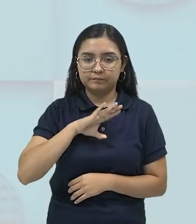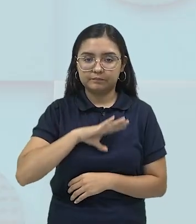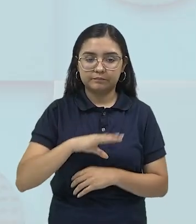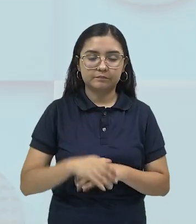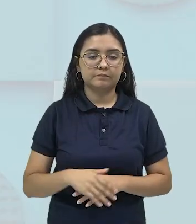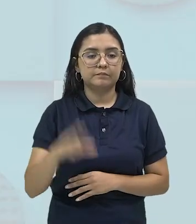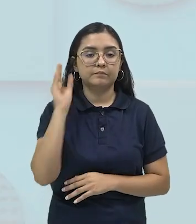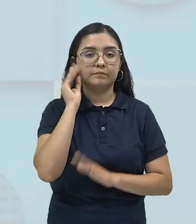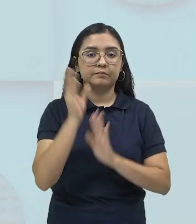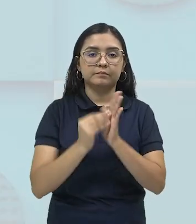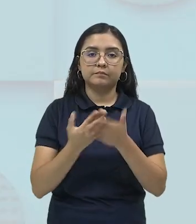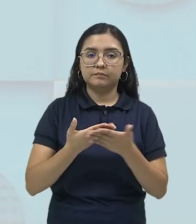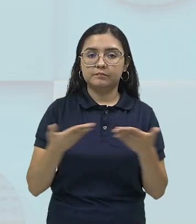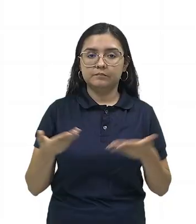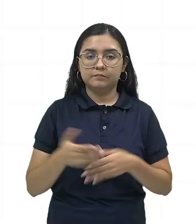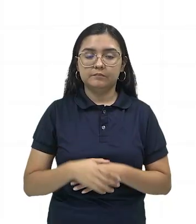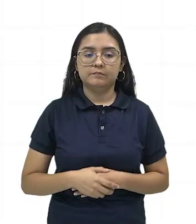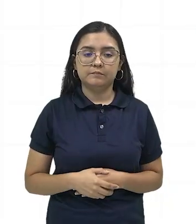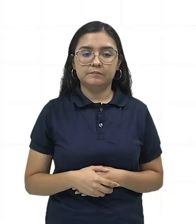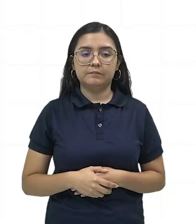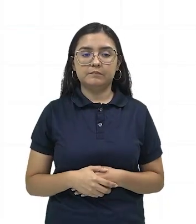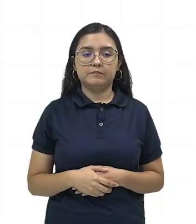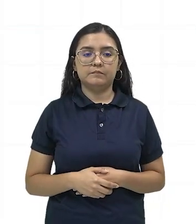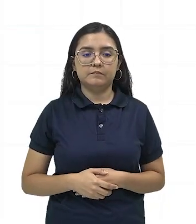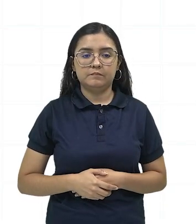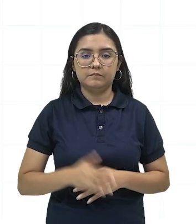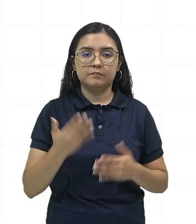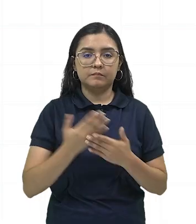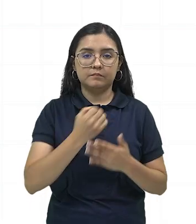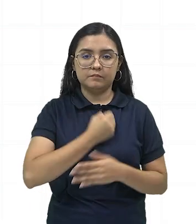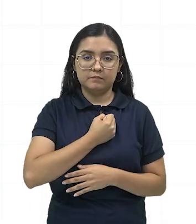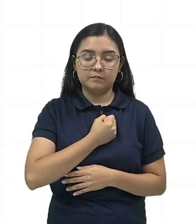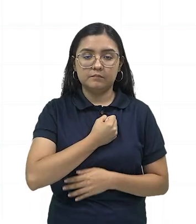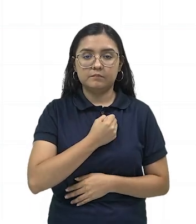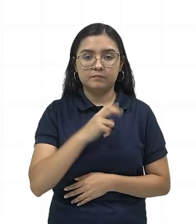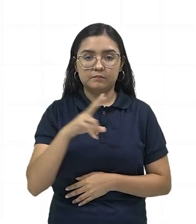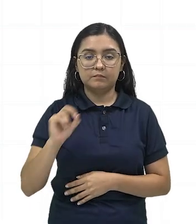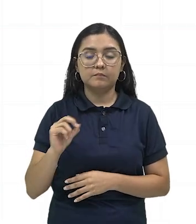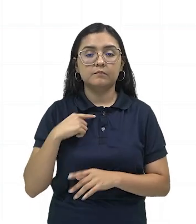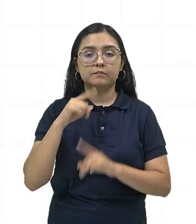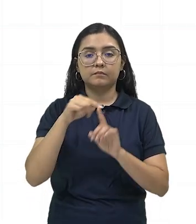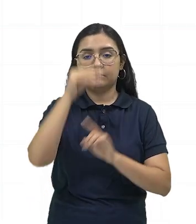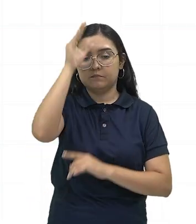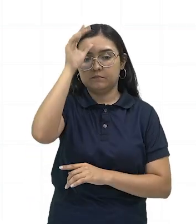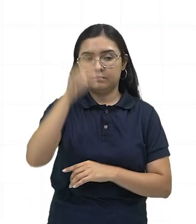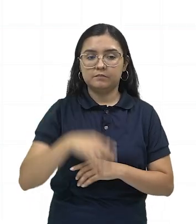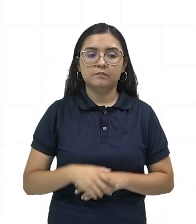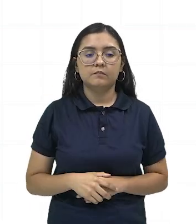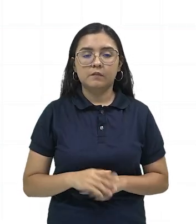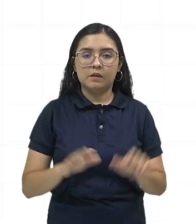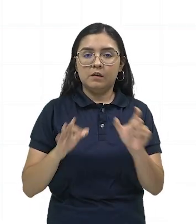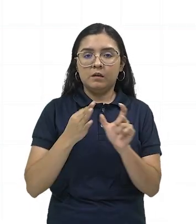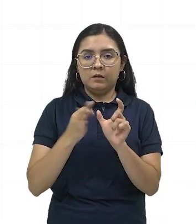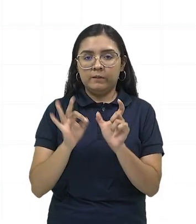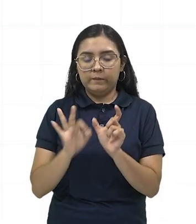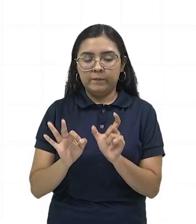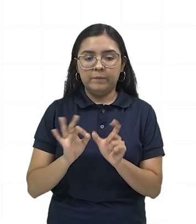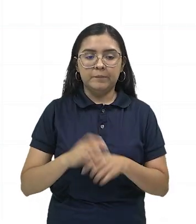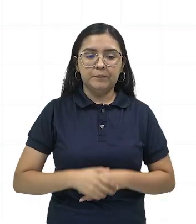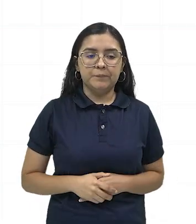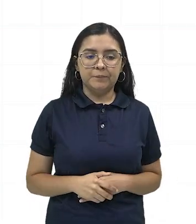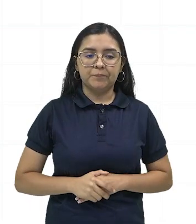e nós vamos observar o que teremos na nossa aula. Aula 50, com o objeto de conhecimento,